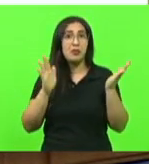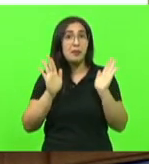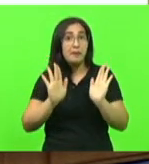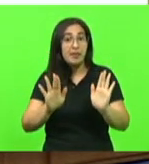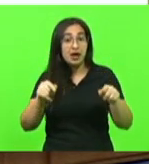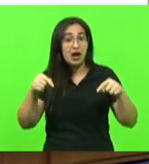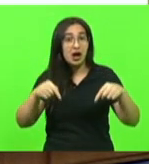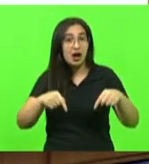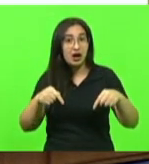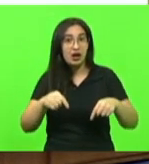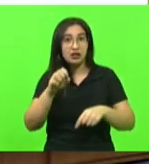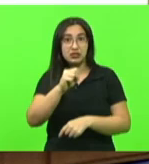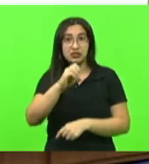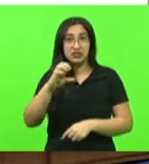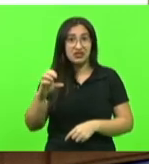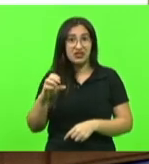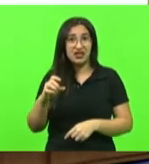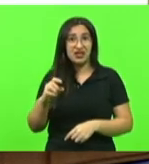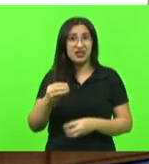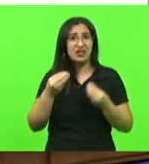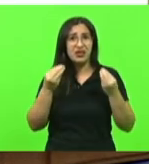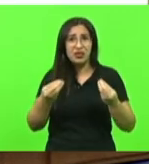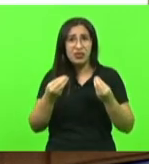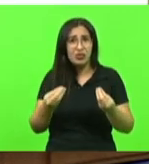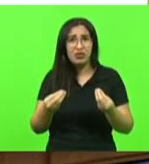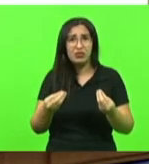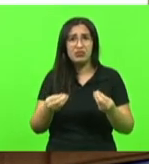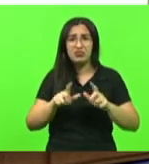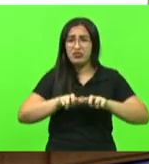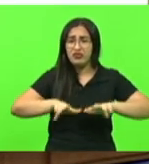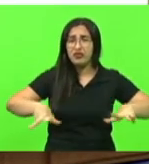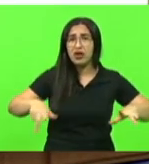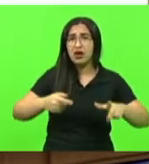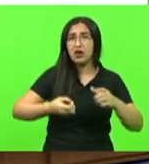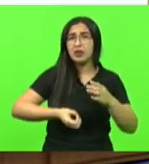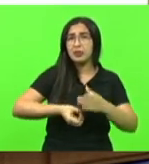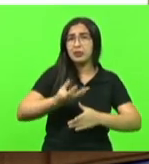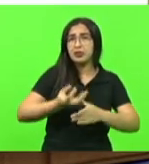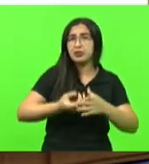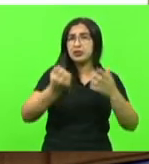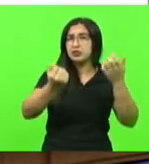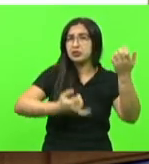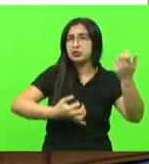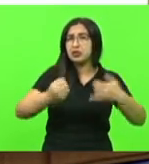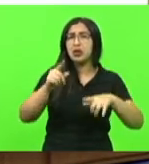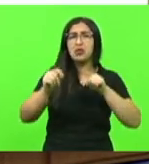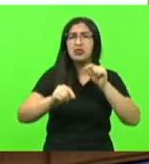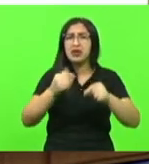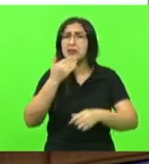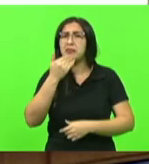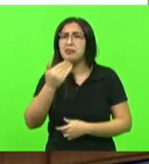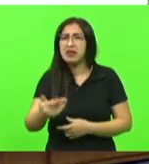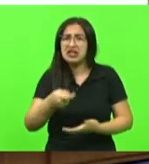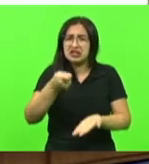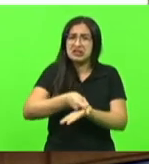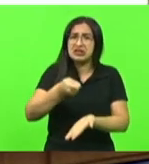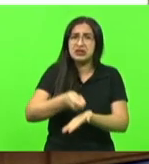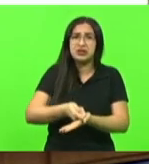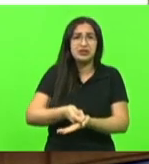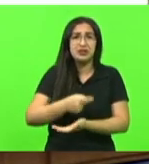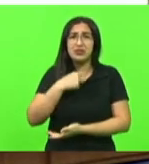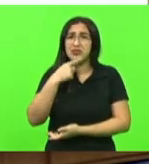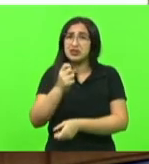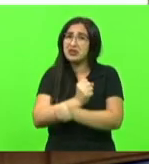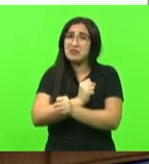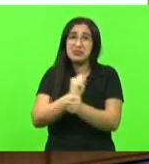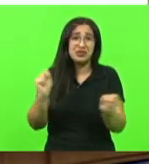aprovação, levar ao extremo, ele estava explicando, vários produtores explicando nos pormenores o eles estão pedindo, o eles estão exigindo, é incapaz, joga